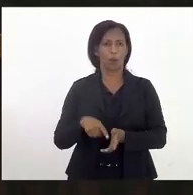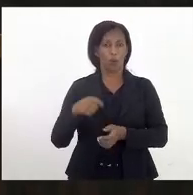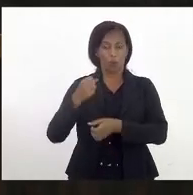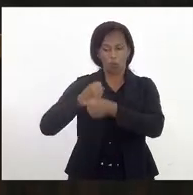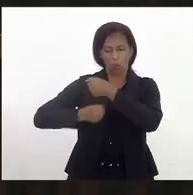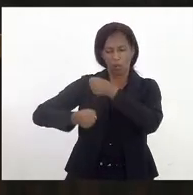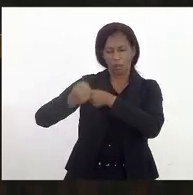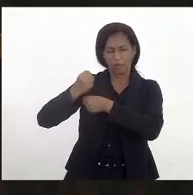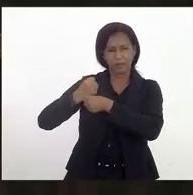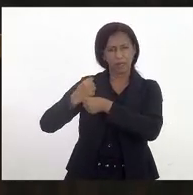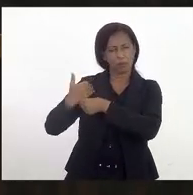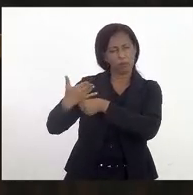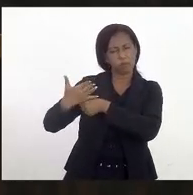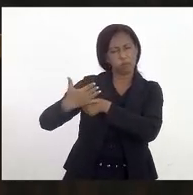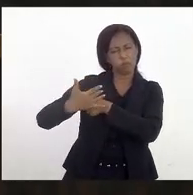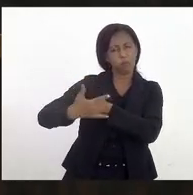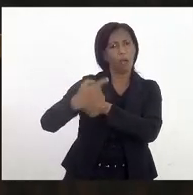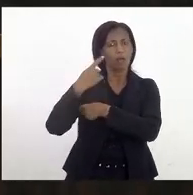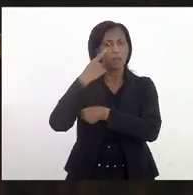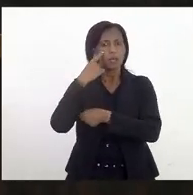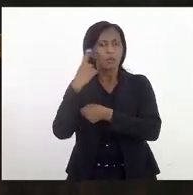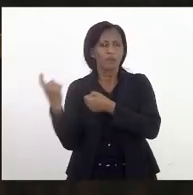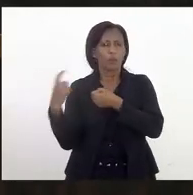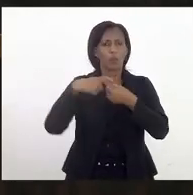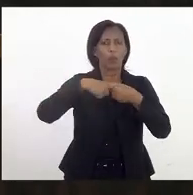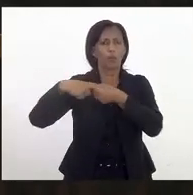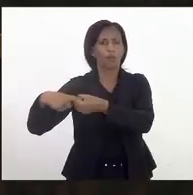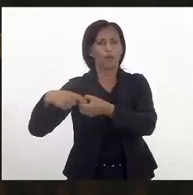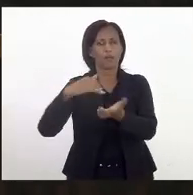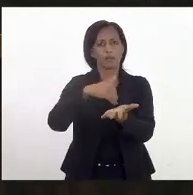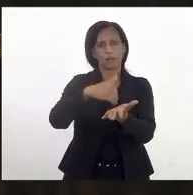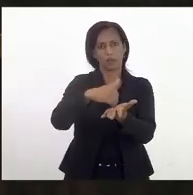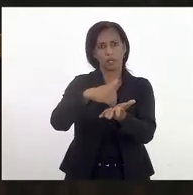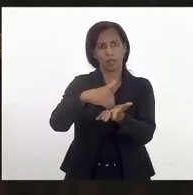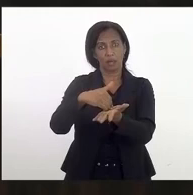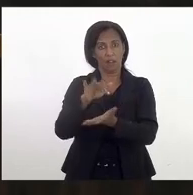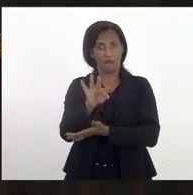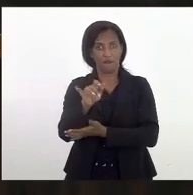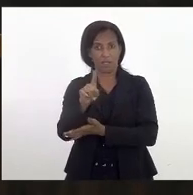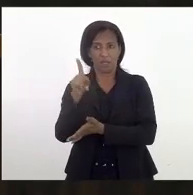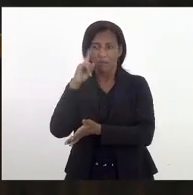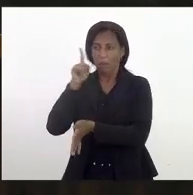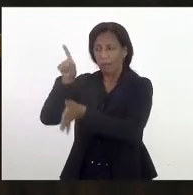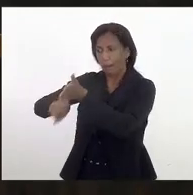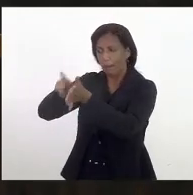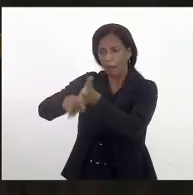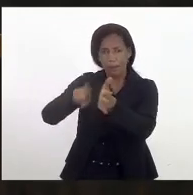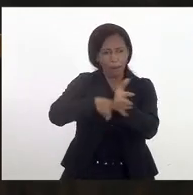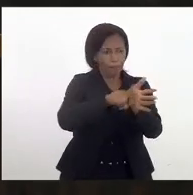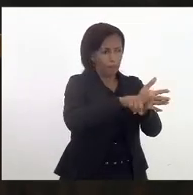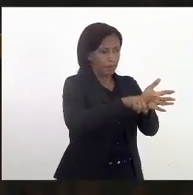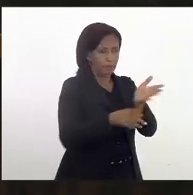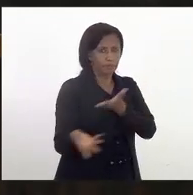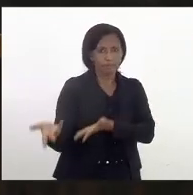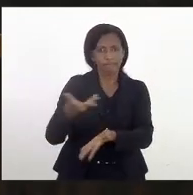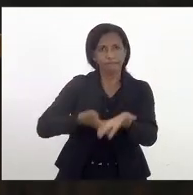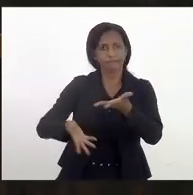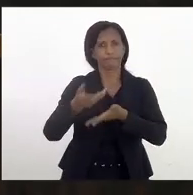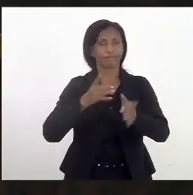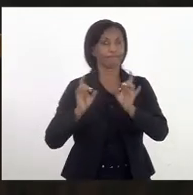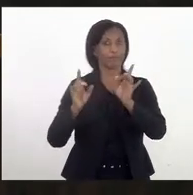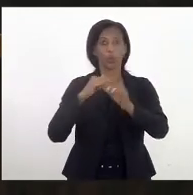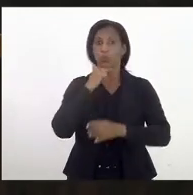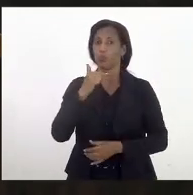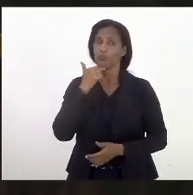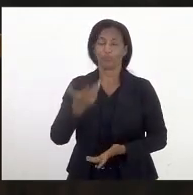inteiro o ano passado tentando fazer o convênio para que o estado pudesse a secretaria de fazenda fiscalizar os abatimentos da participação especial a gente